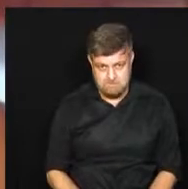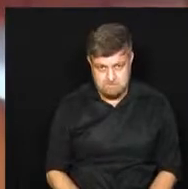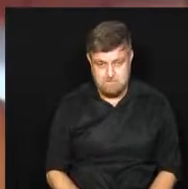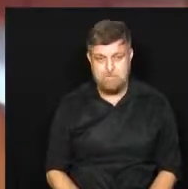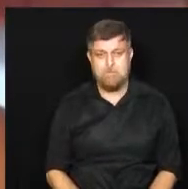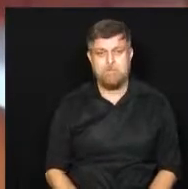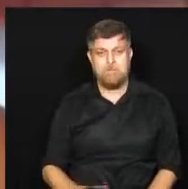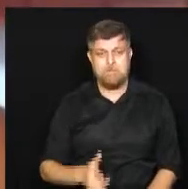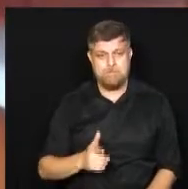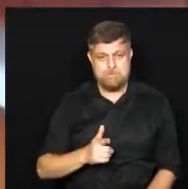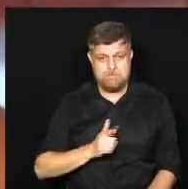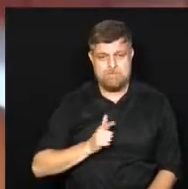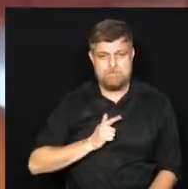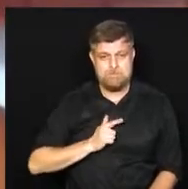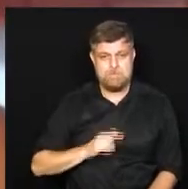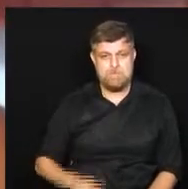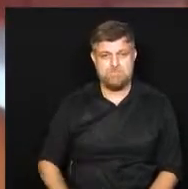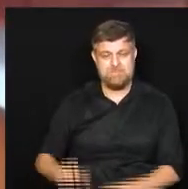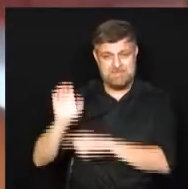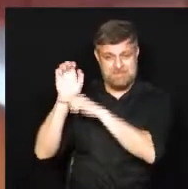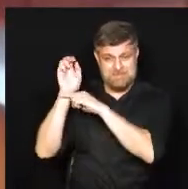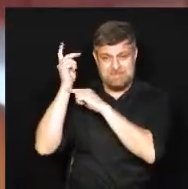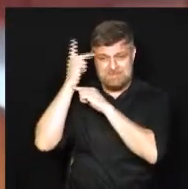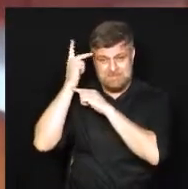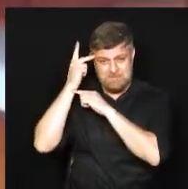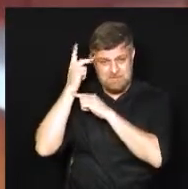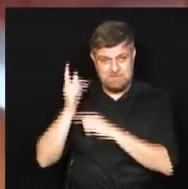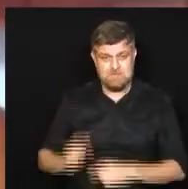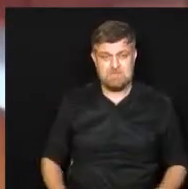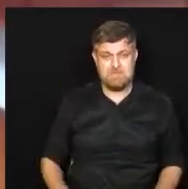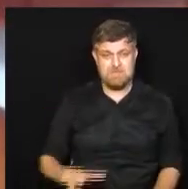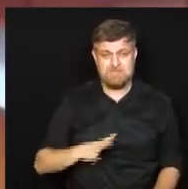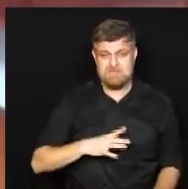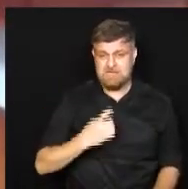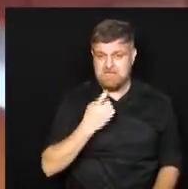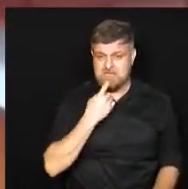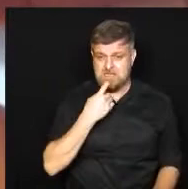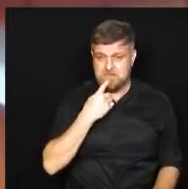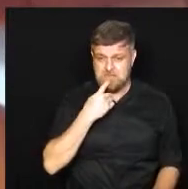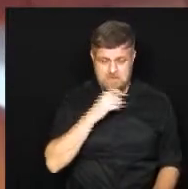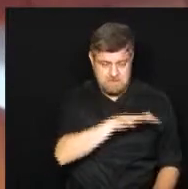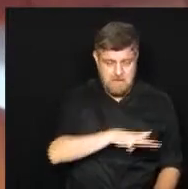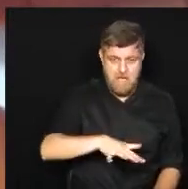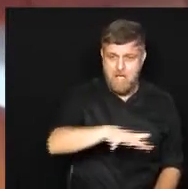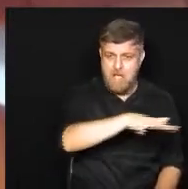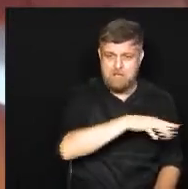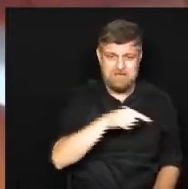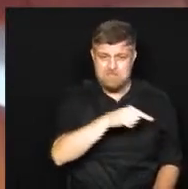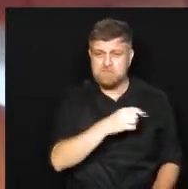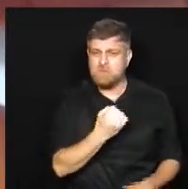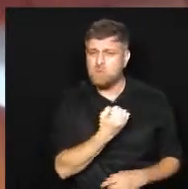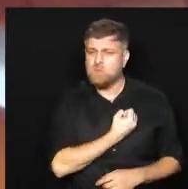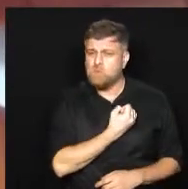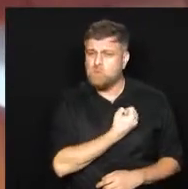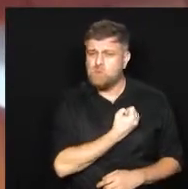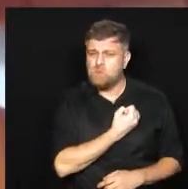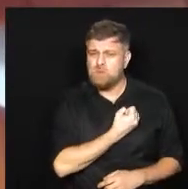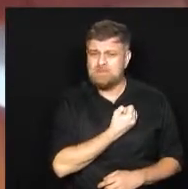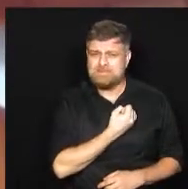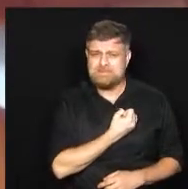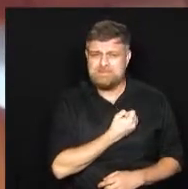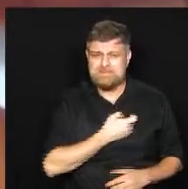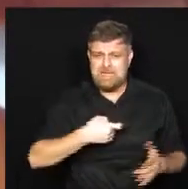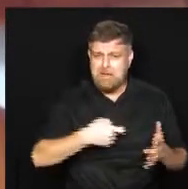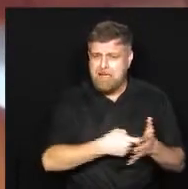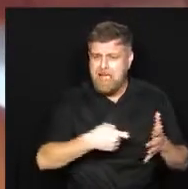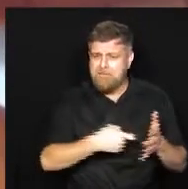As várias regiões do estado de São Paulo em comarcas, Campinas era a segunda comarca do estado de São Paulo, com o maior número de